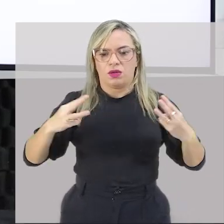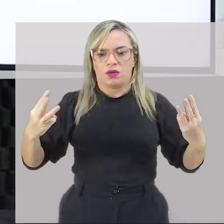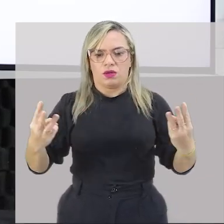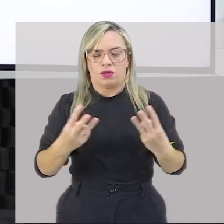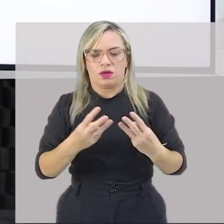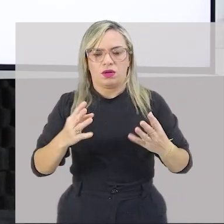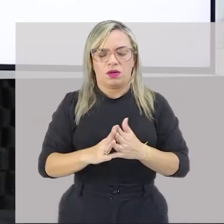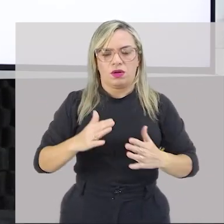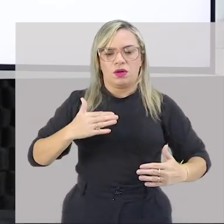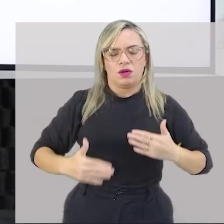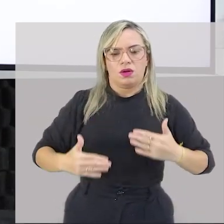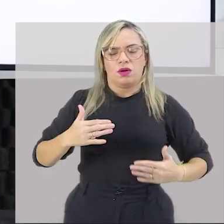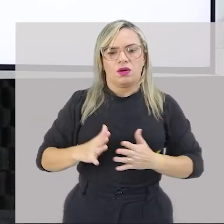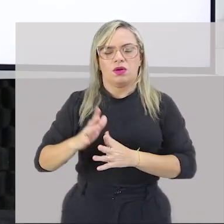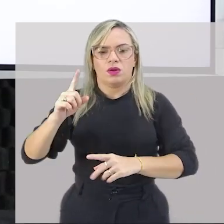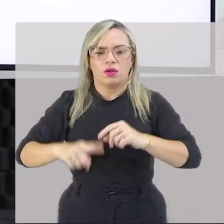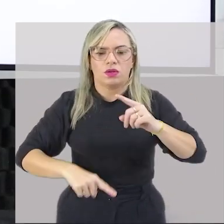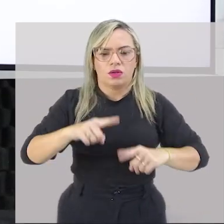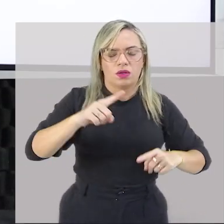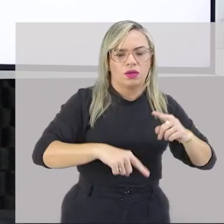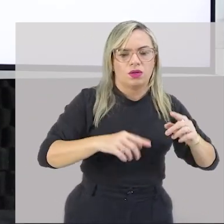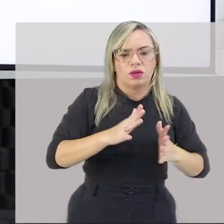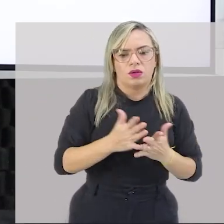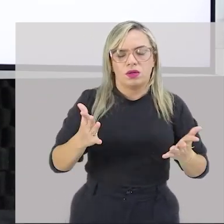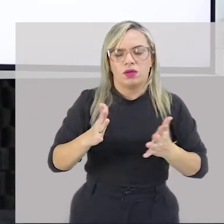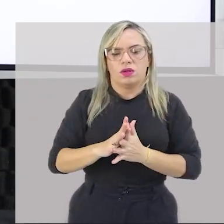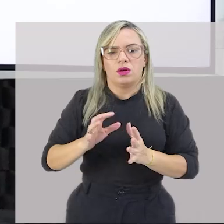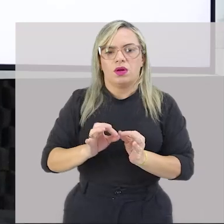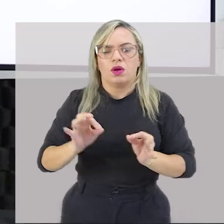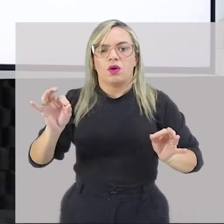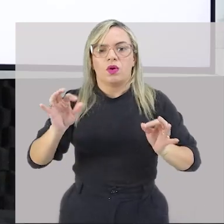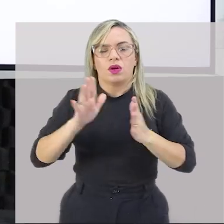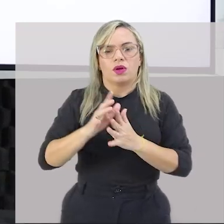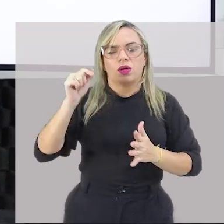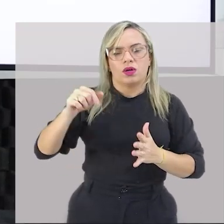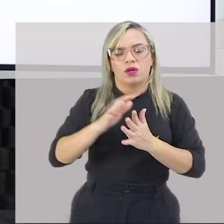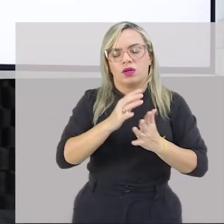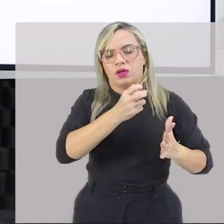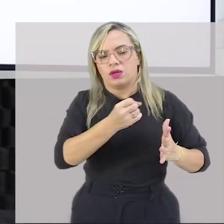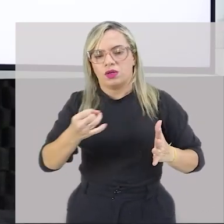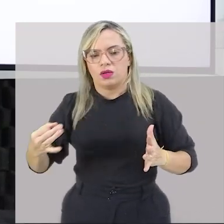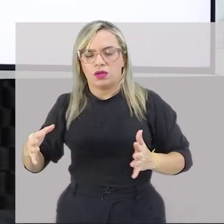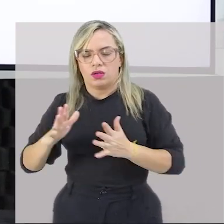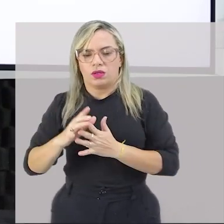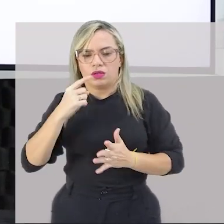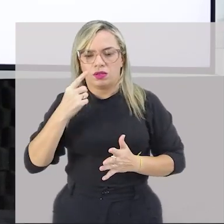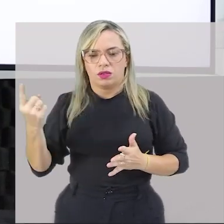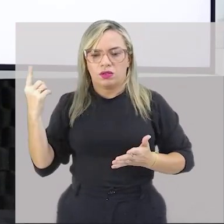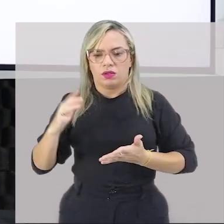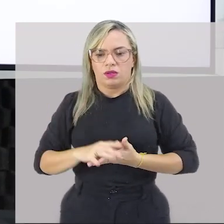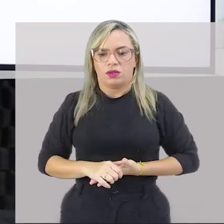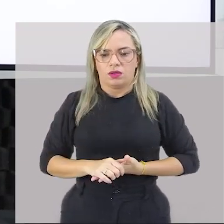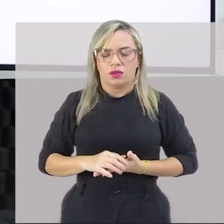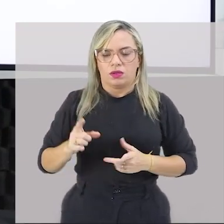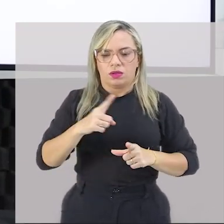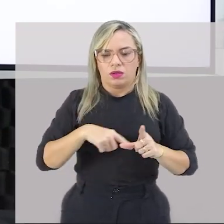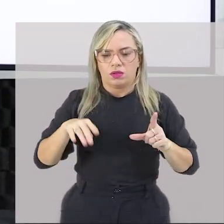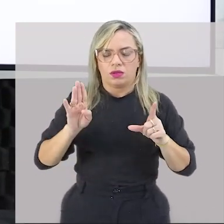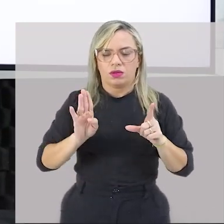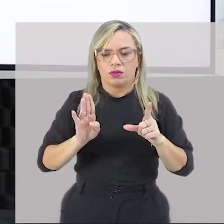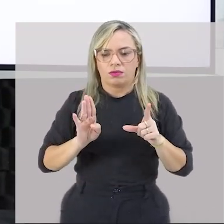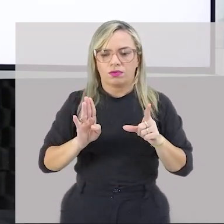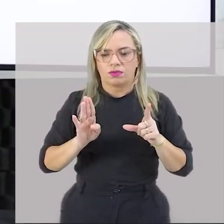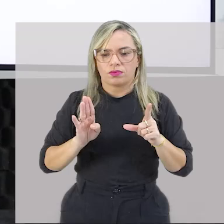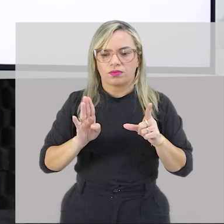corpo mede a quantidade de inércia dele. Então, elas não têm a mesma inércia, porque as massas são diferentes, inércias diferentes.